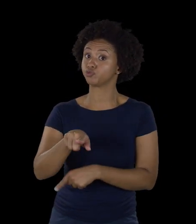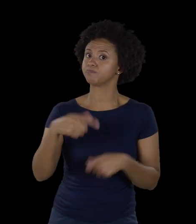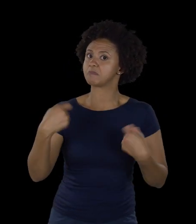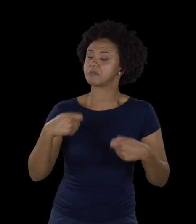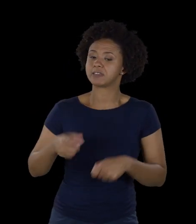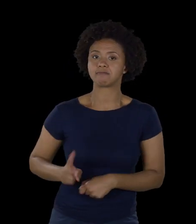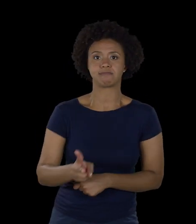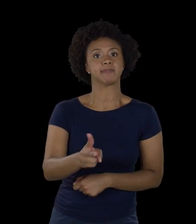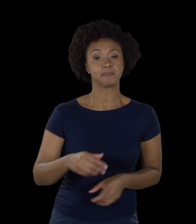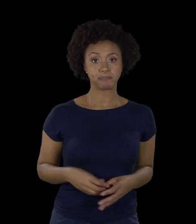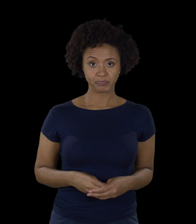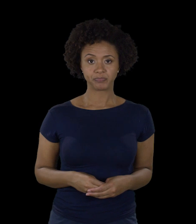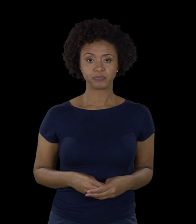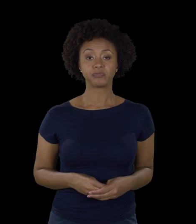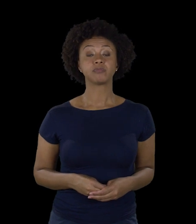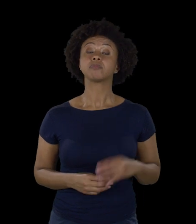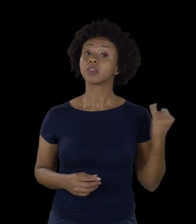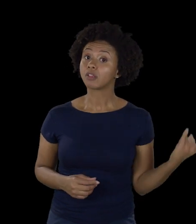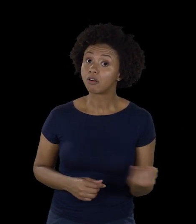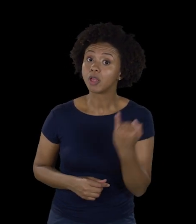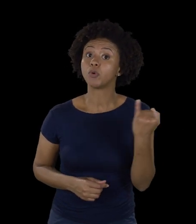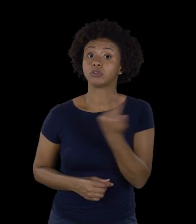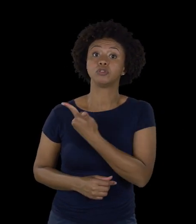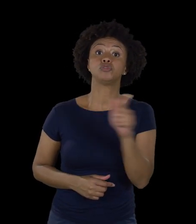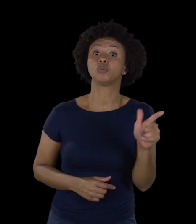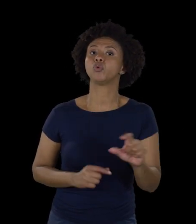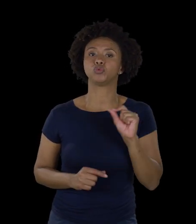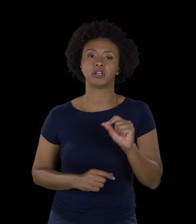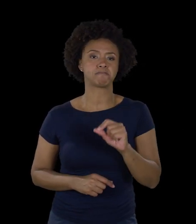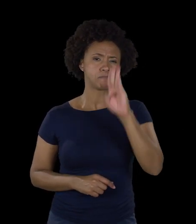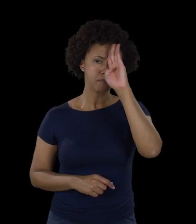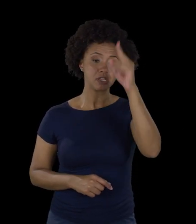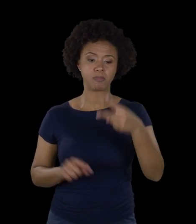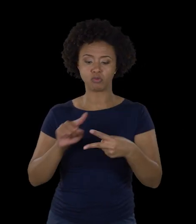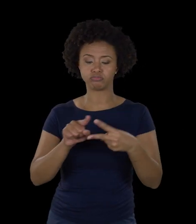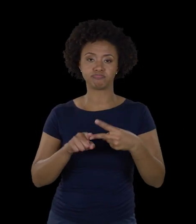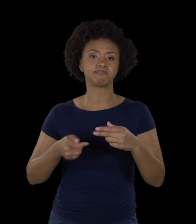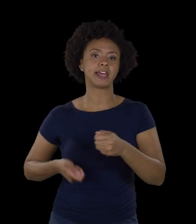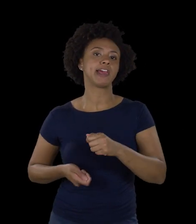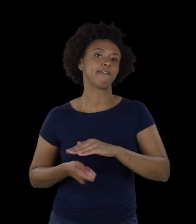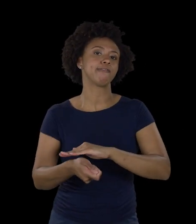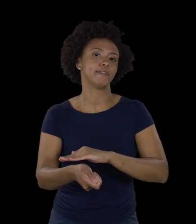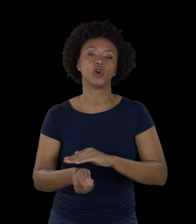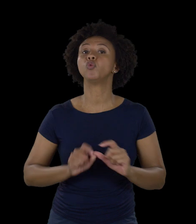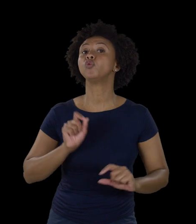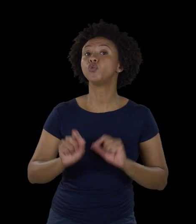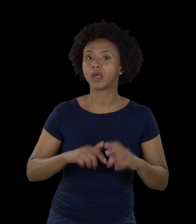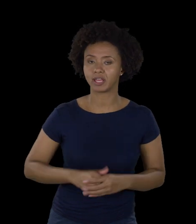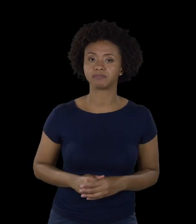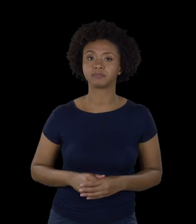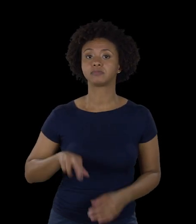horizonte. Importante também saber os dois principais tipos de investimentos, ou seja,